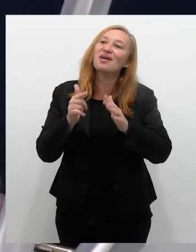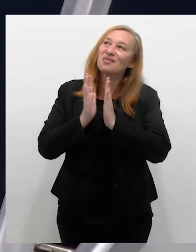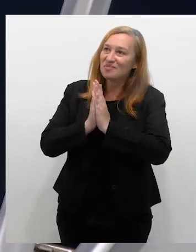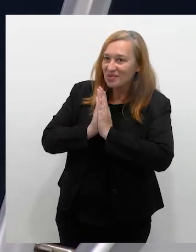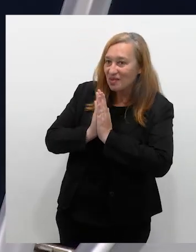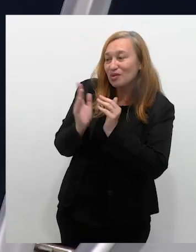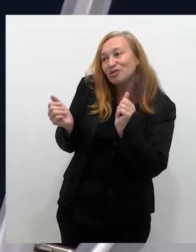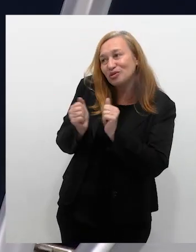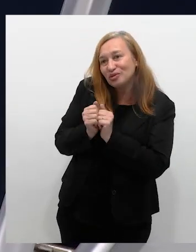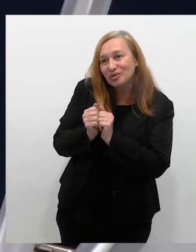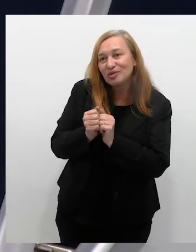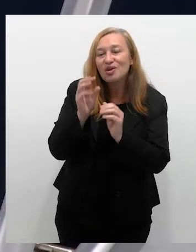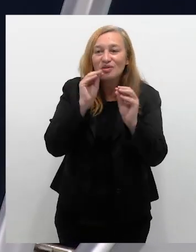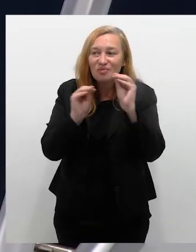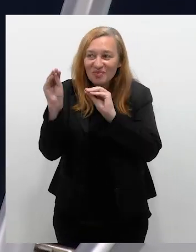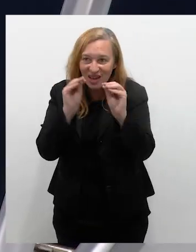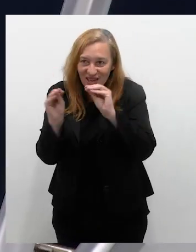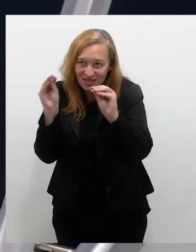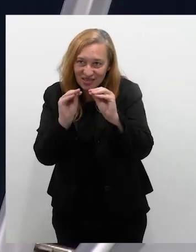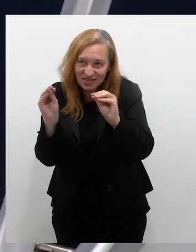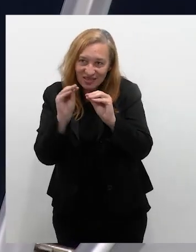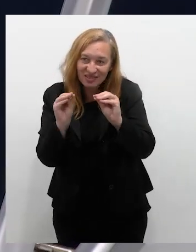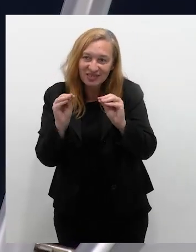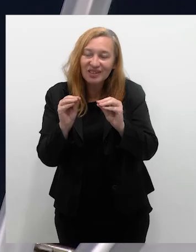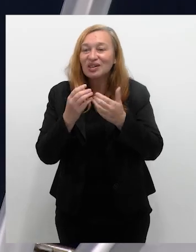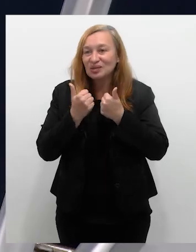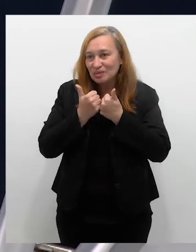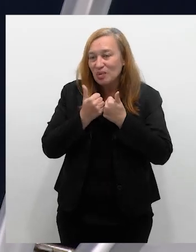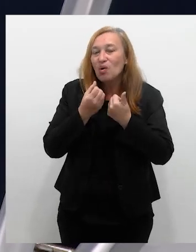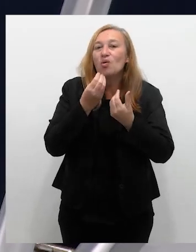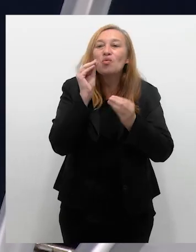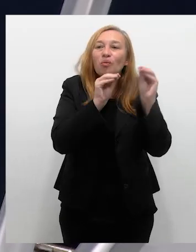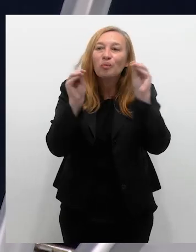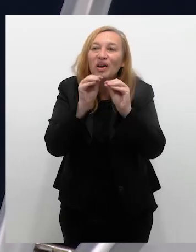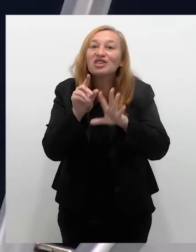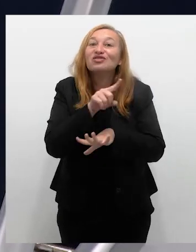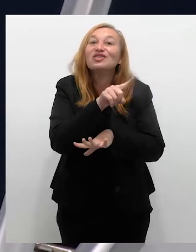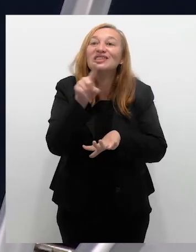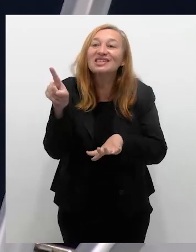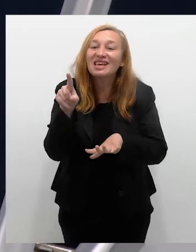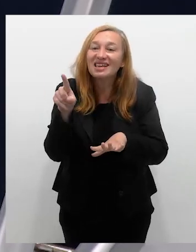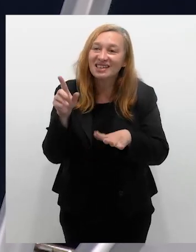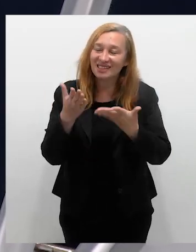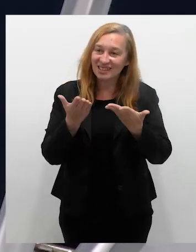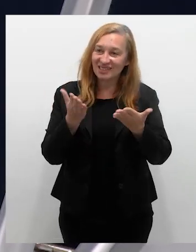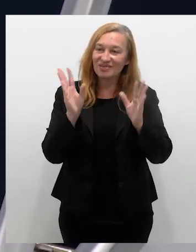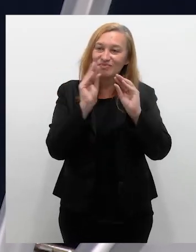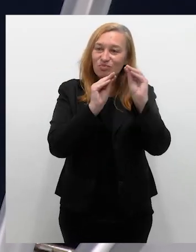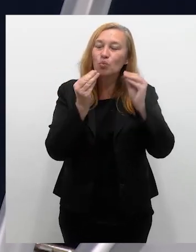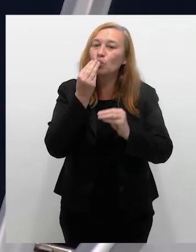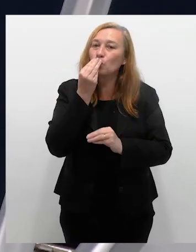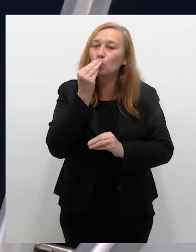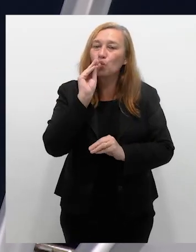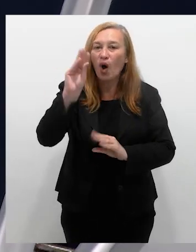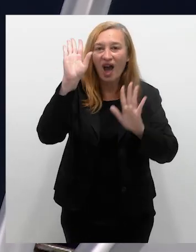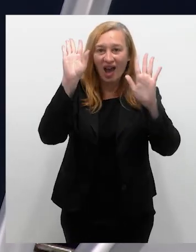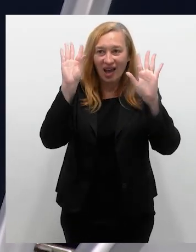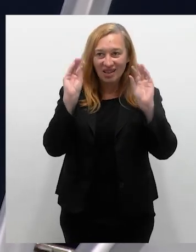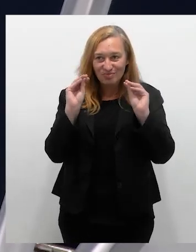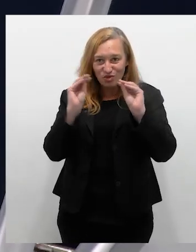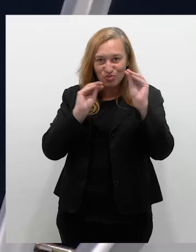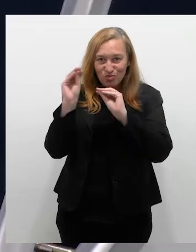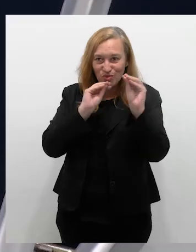trabalhos. Por favor. Que estejamos juntos. E um beijo no seu coração, tudo de bom. Um beijo no coração de todos vocês.